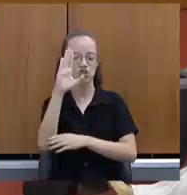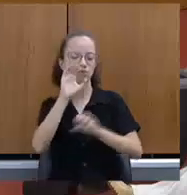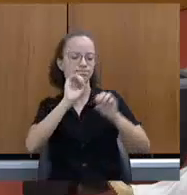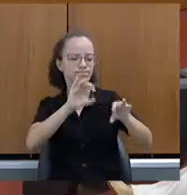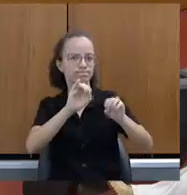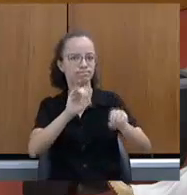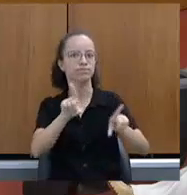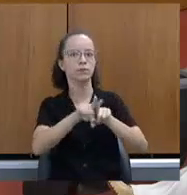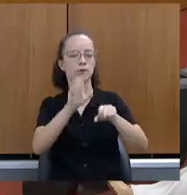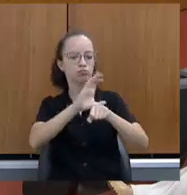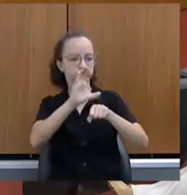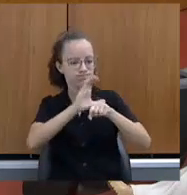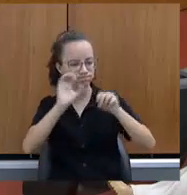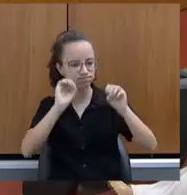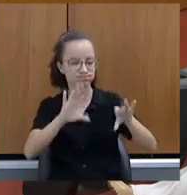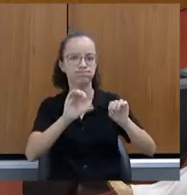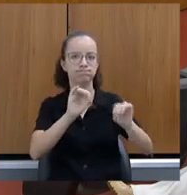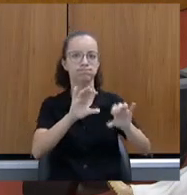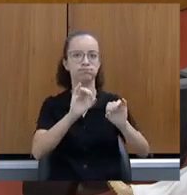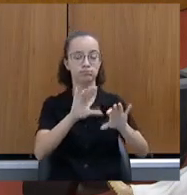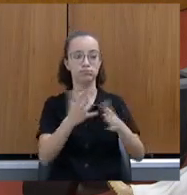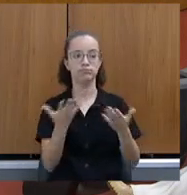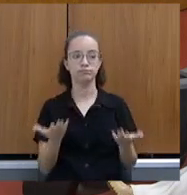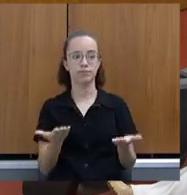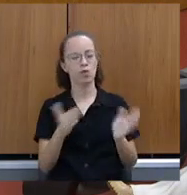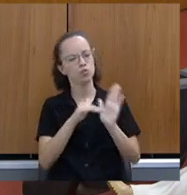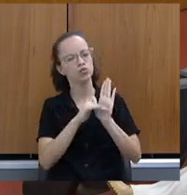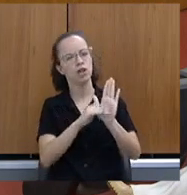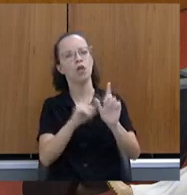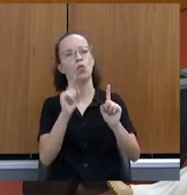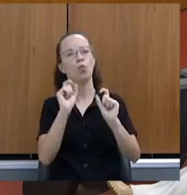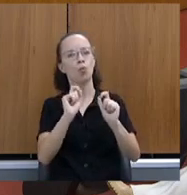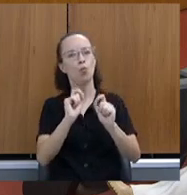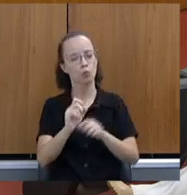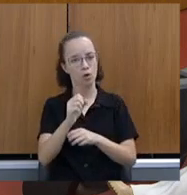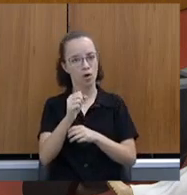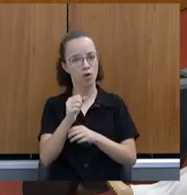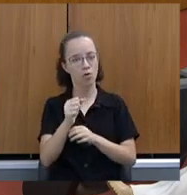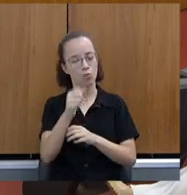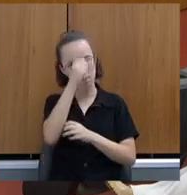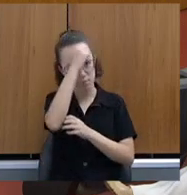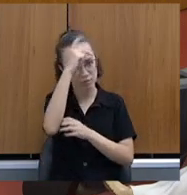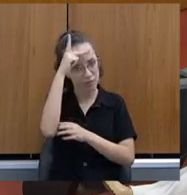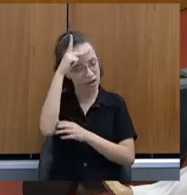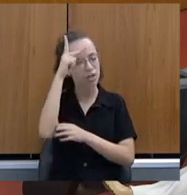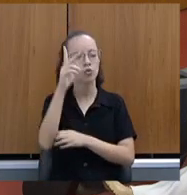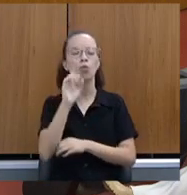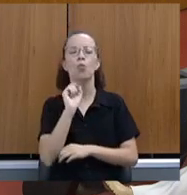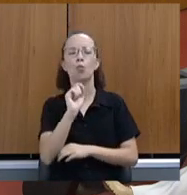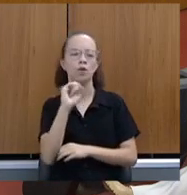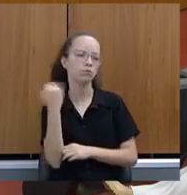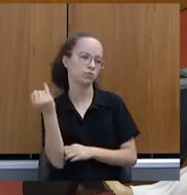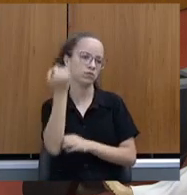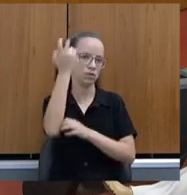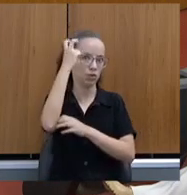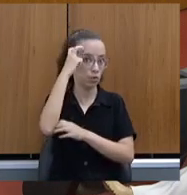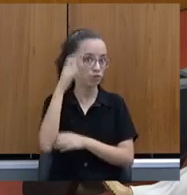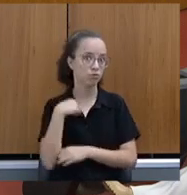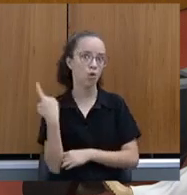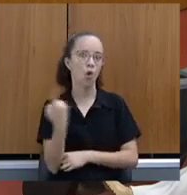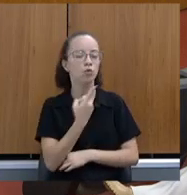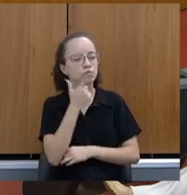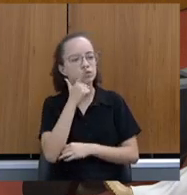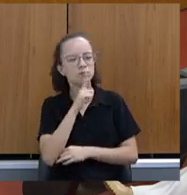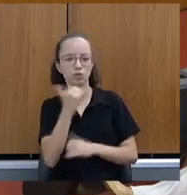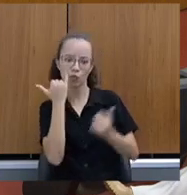capacitação e numa Assessoria aos prefeitos realmente é da importância da cultura e conseguimos dados